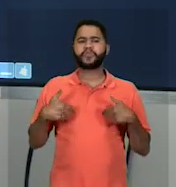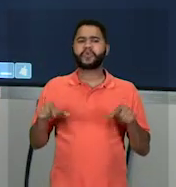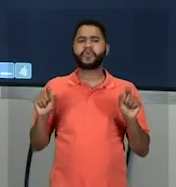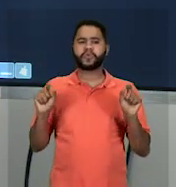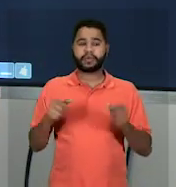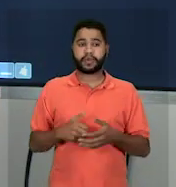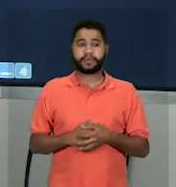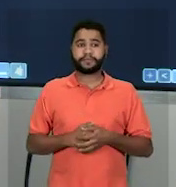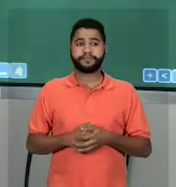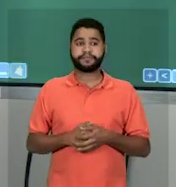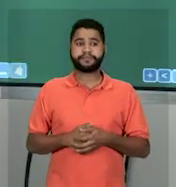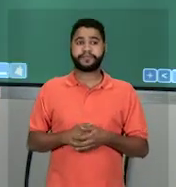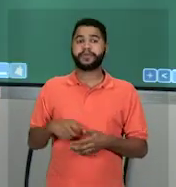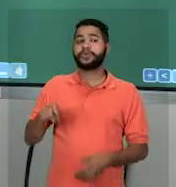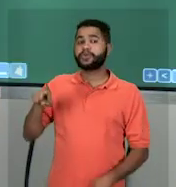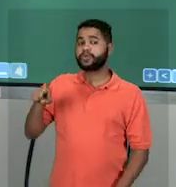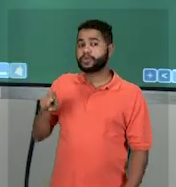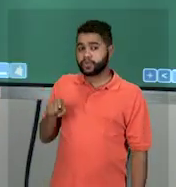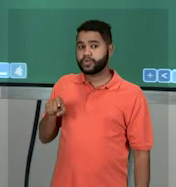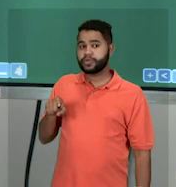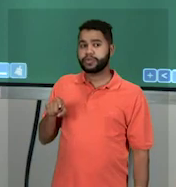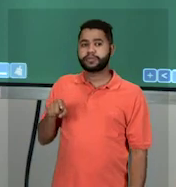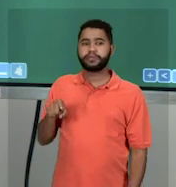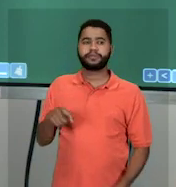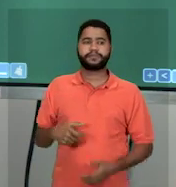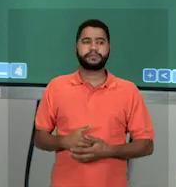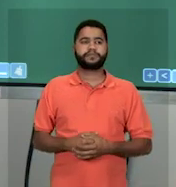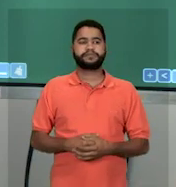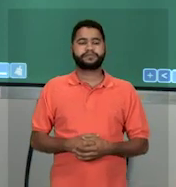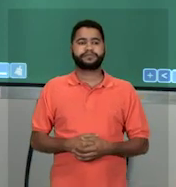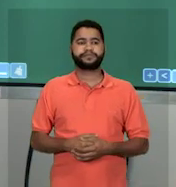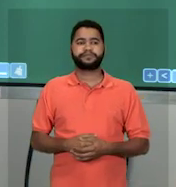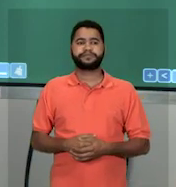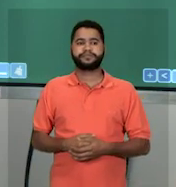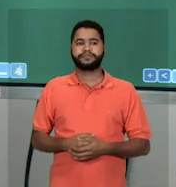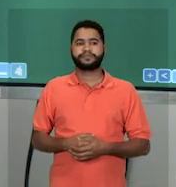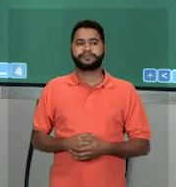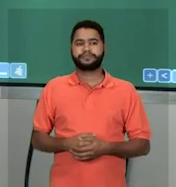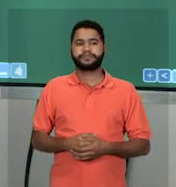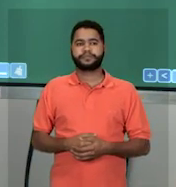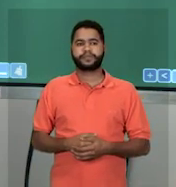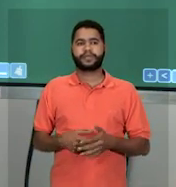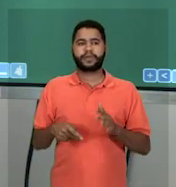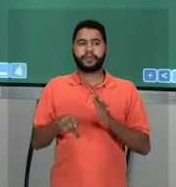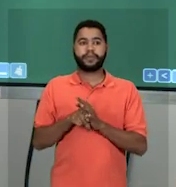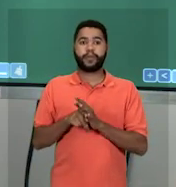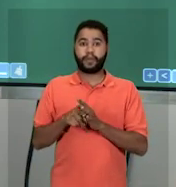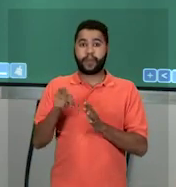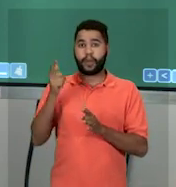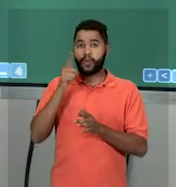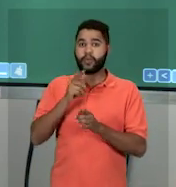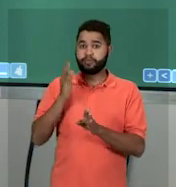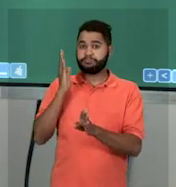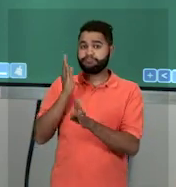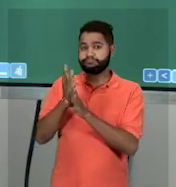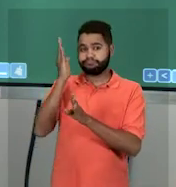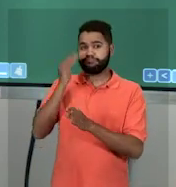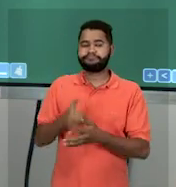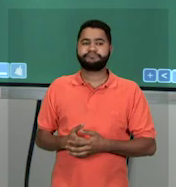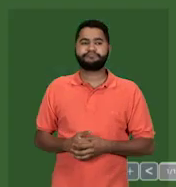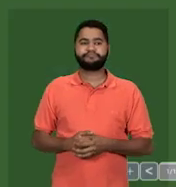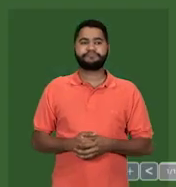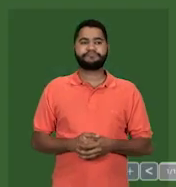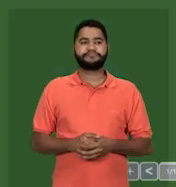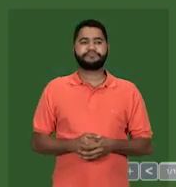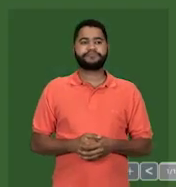fazer aqui agora eu vou chamar esse X e do número para ser descoberto beleza tá aqui